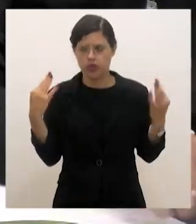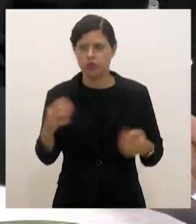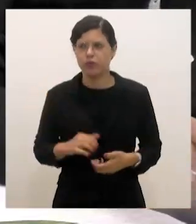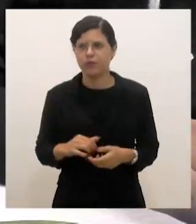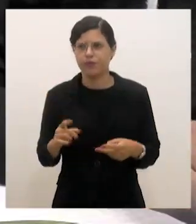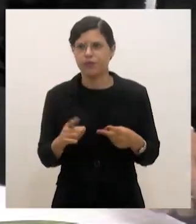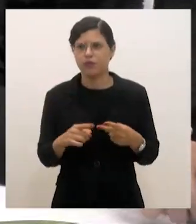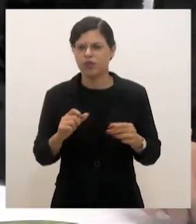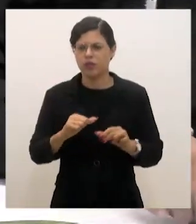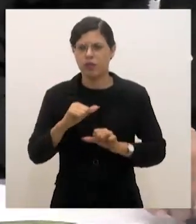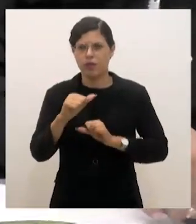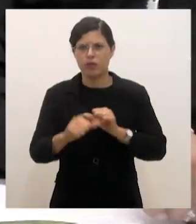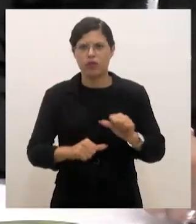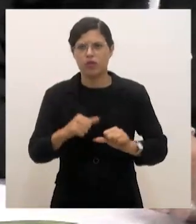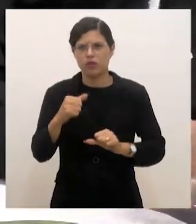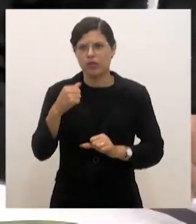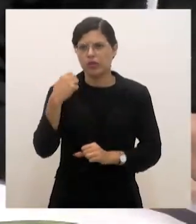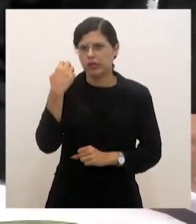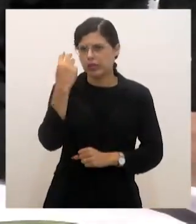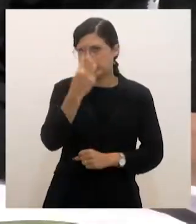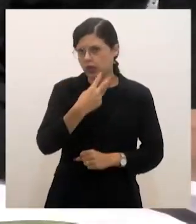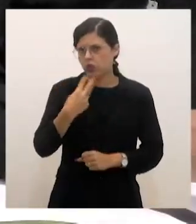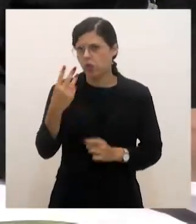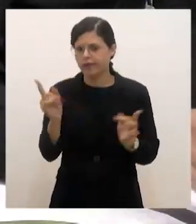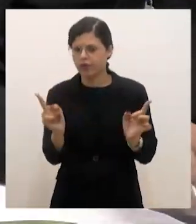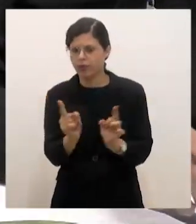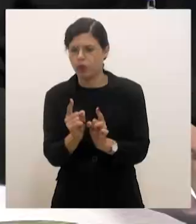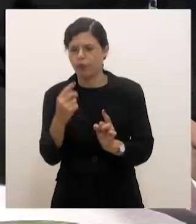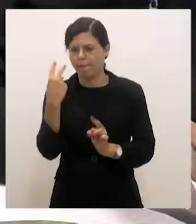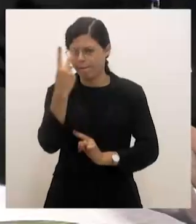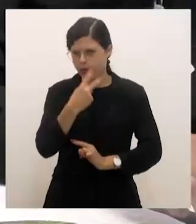essa mudança de 3 para 2 horas,